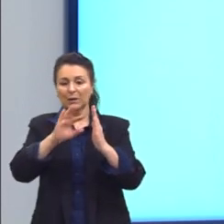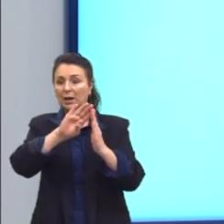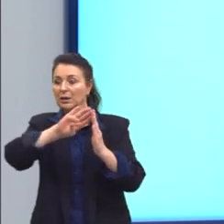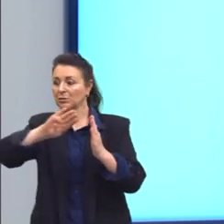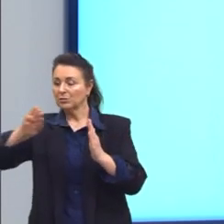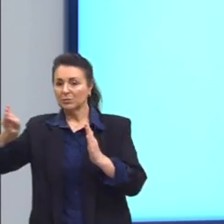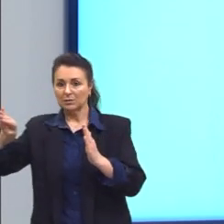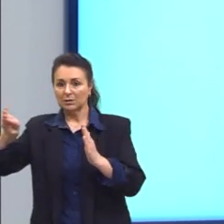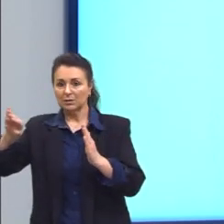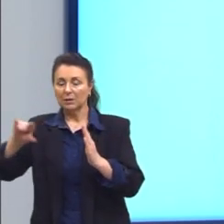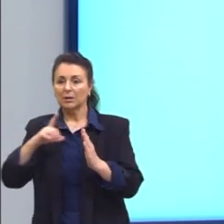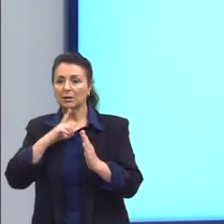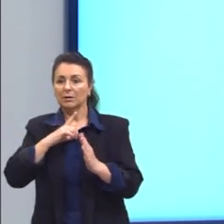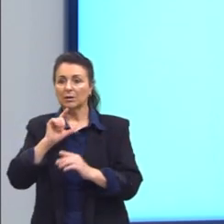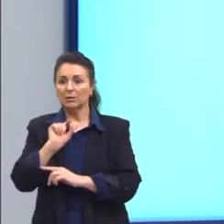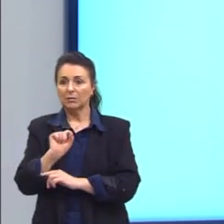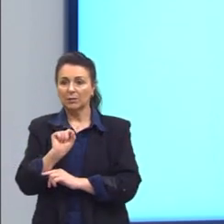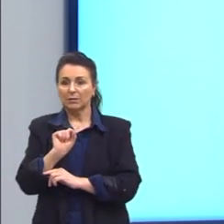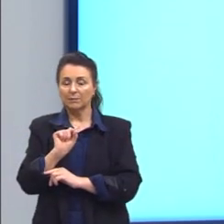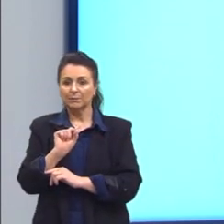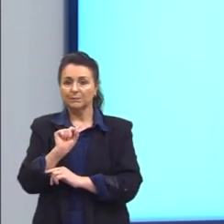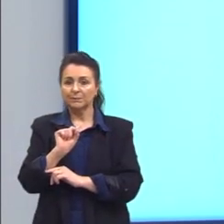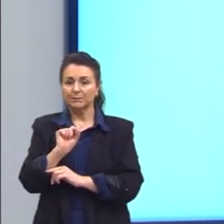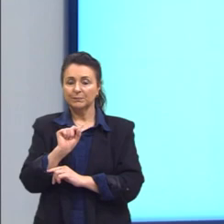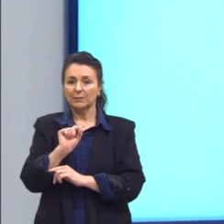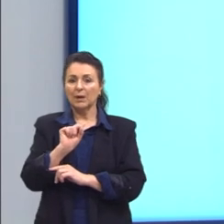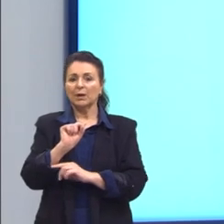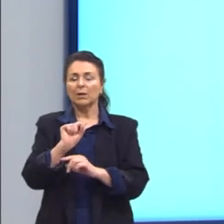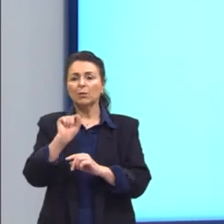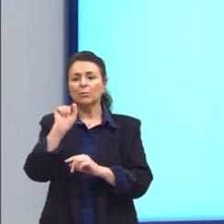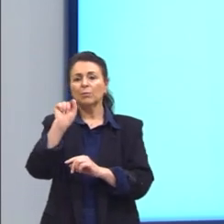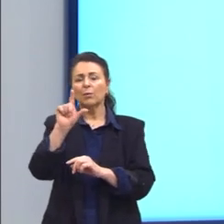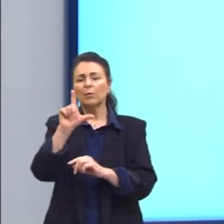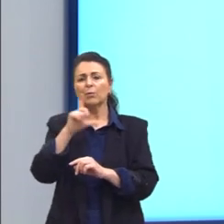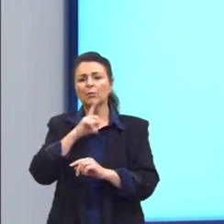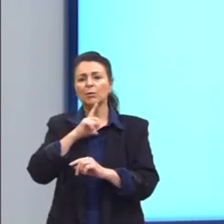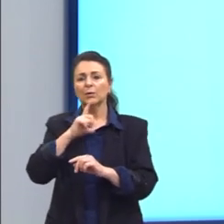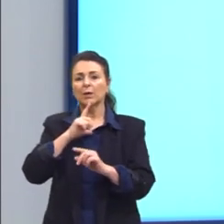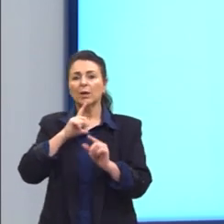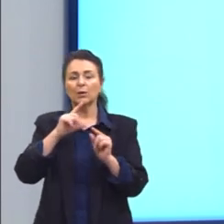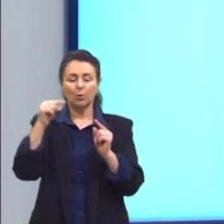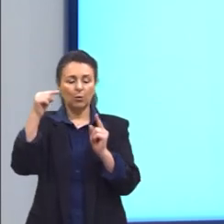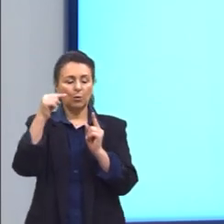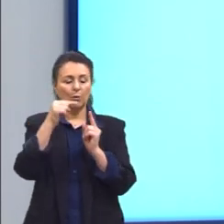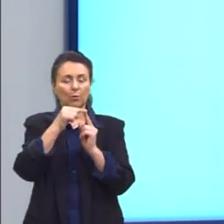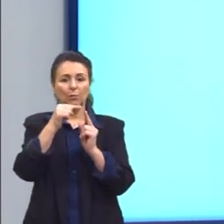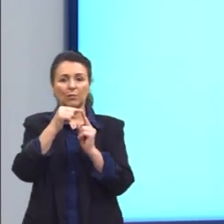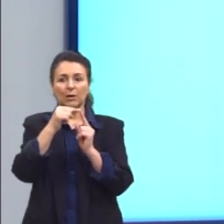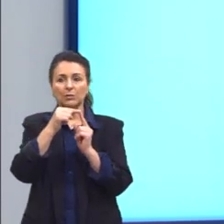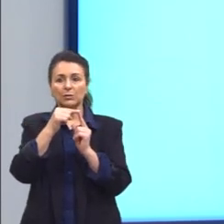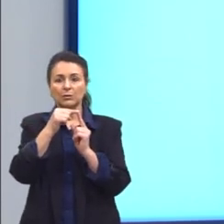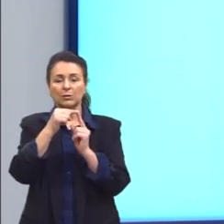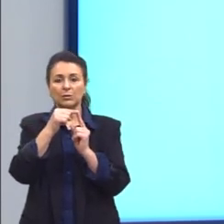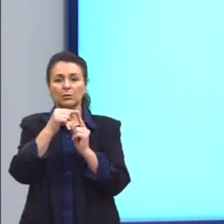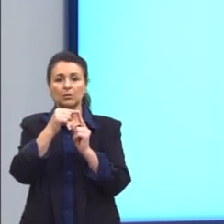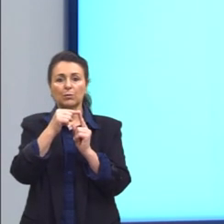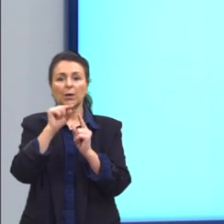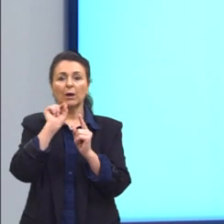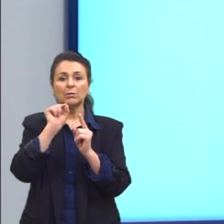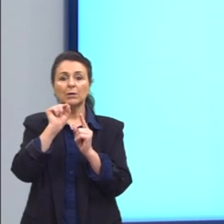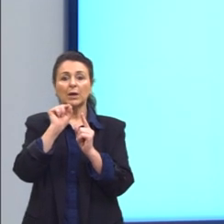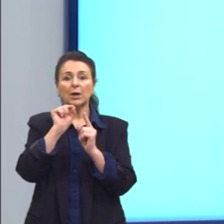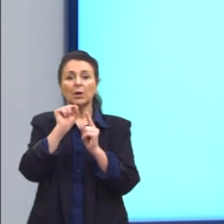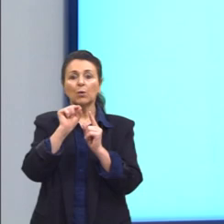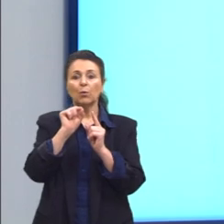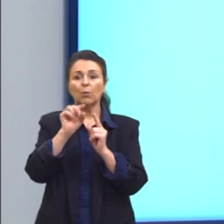nós teríamos então aquele aquele pedacinho que contém o vértice E o restante seria o tronco